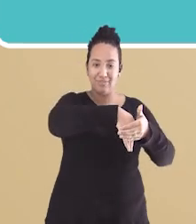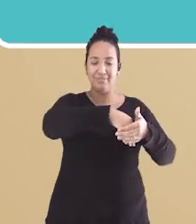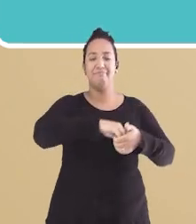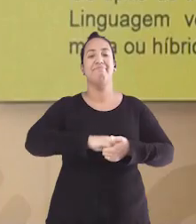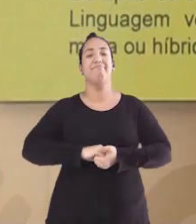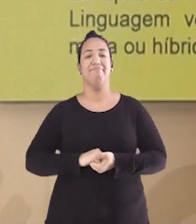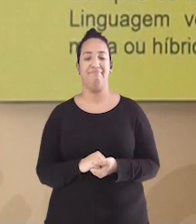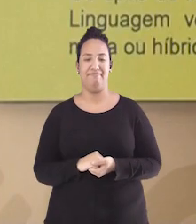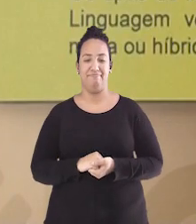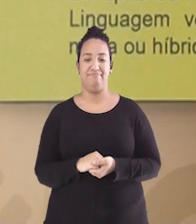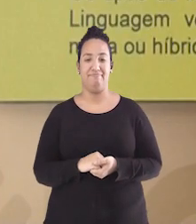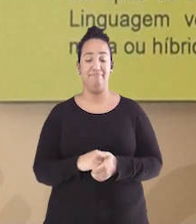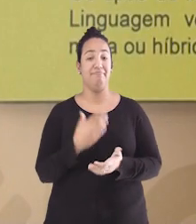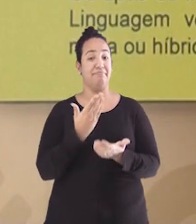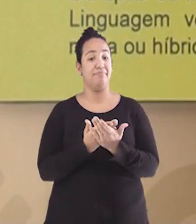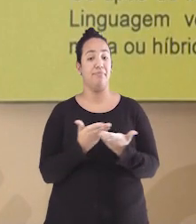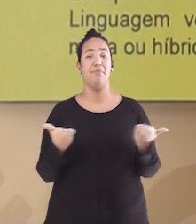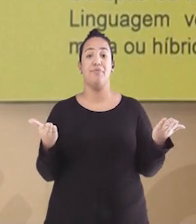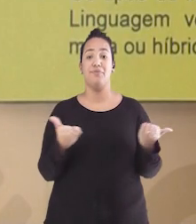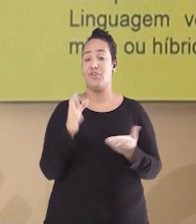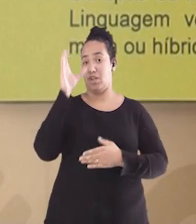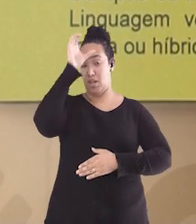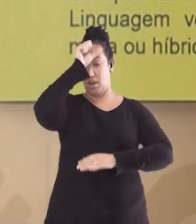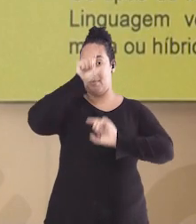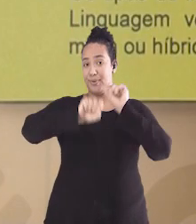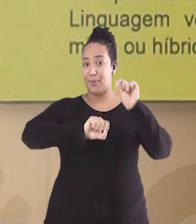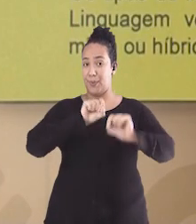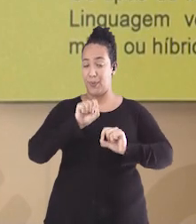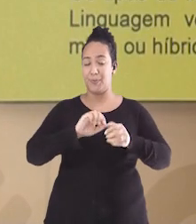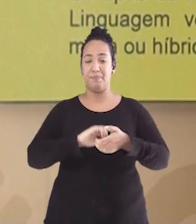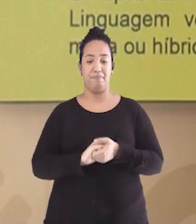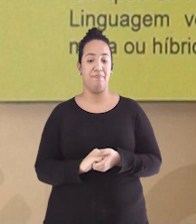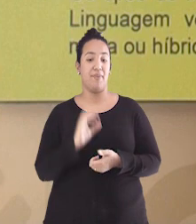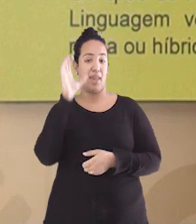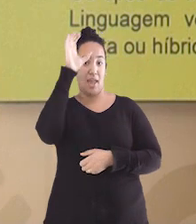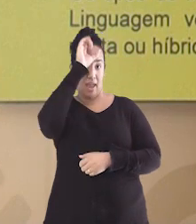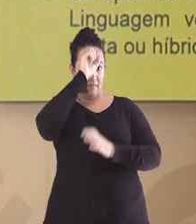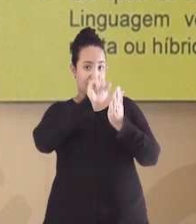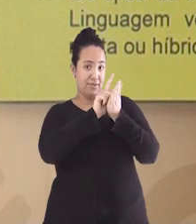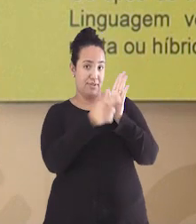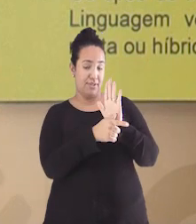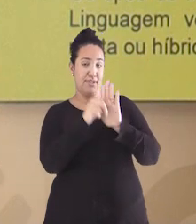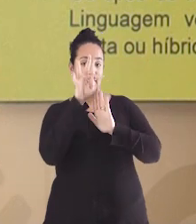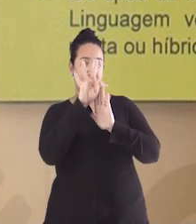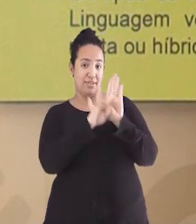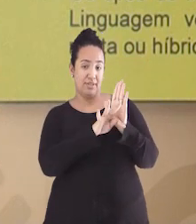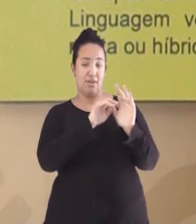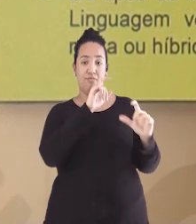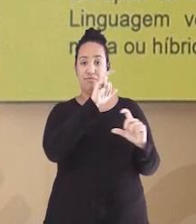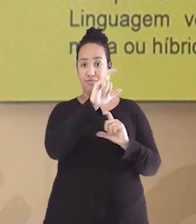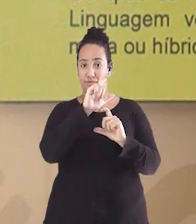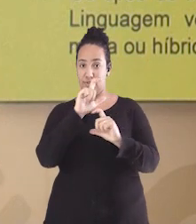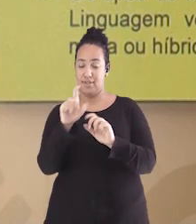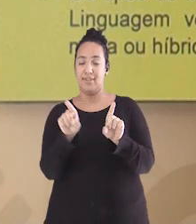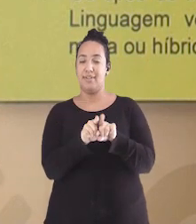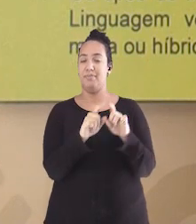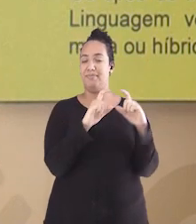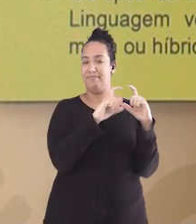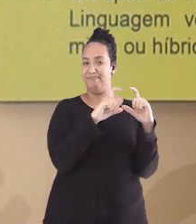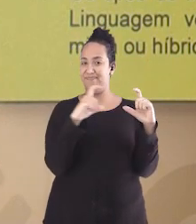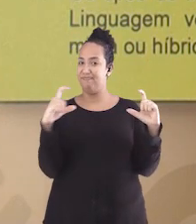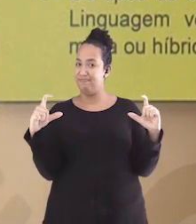água. Resumo da aula de hoje. Estudamos sobre os gêneros textuais, história em quadrinhos